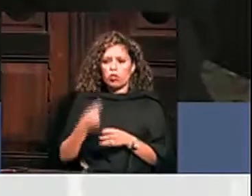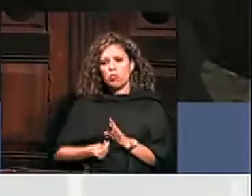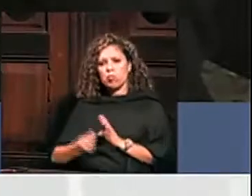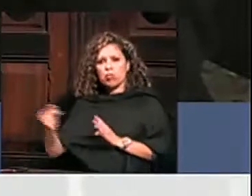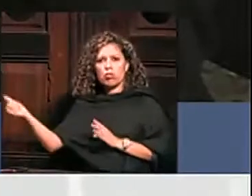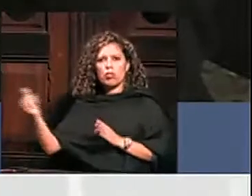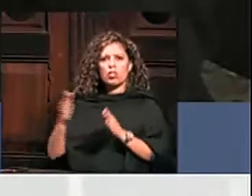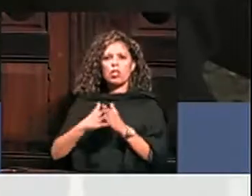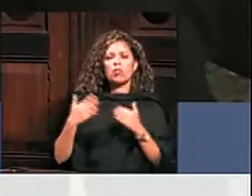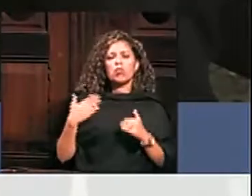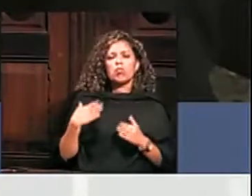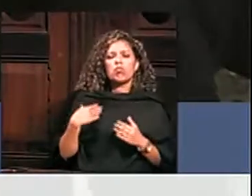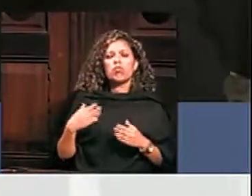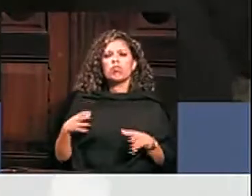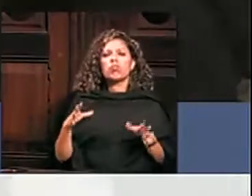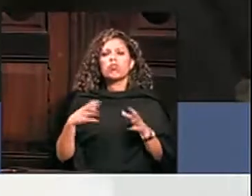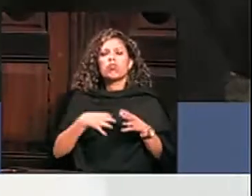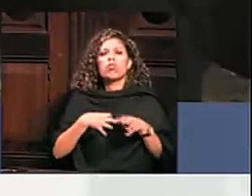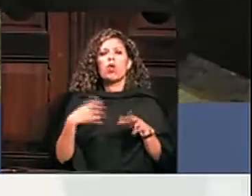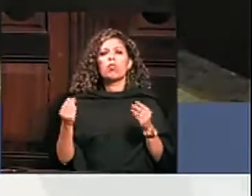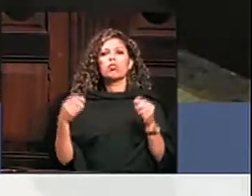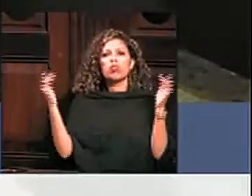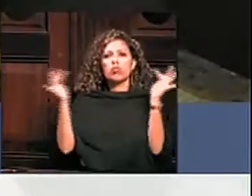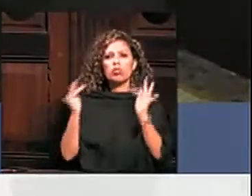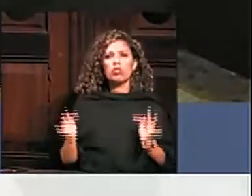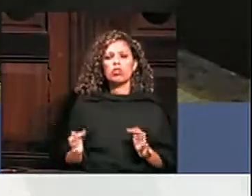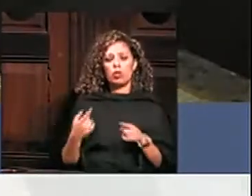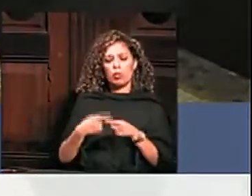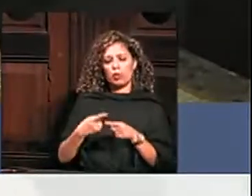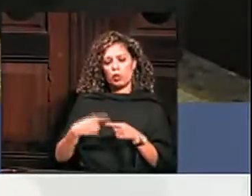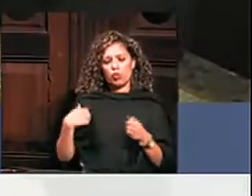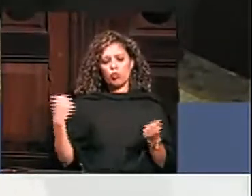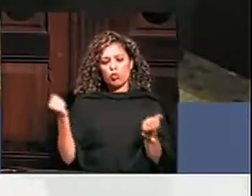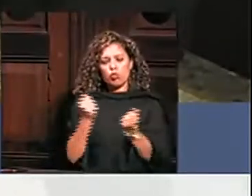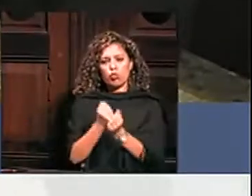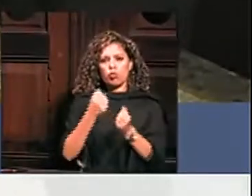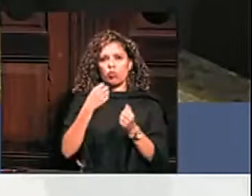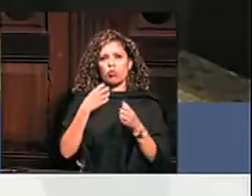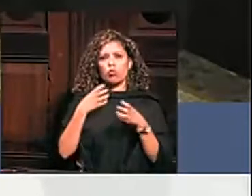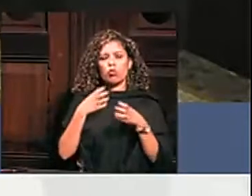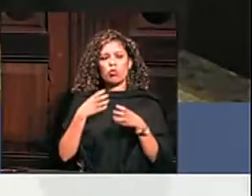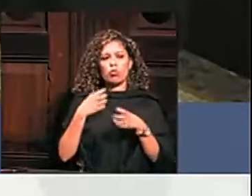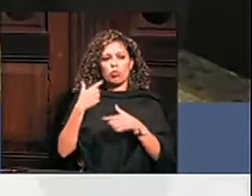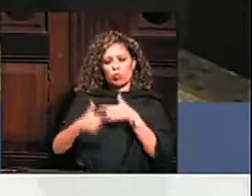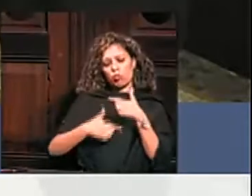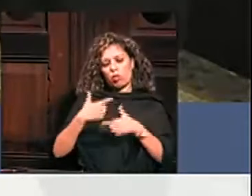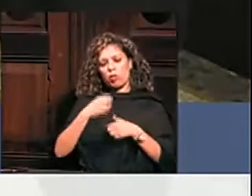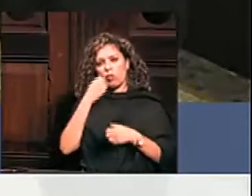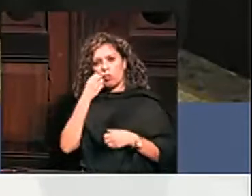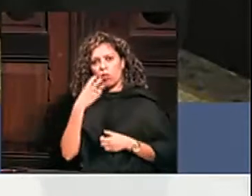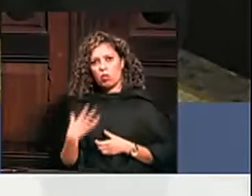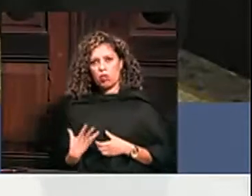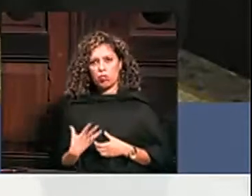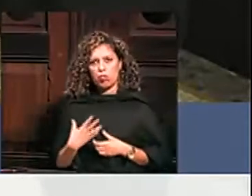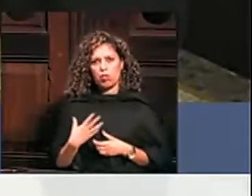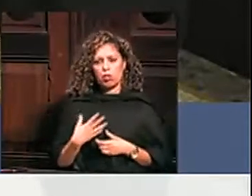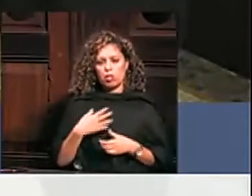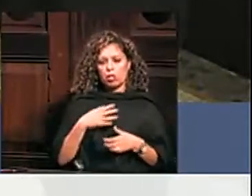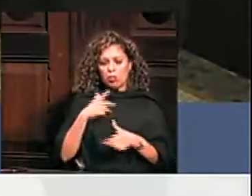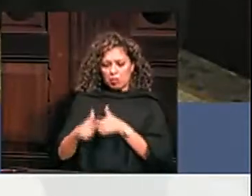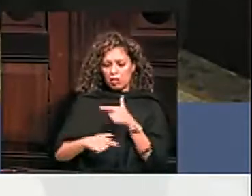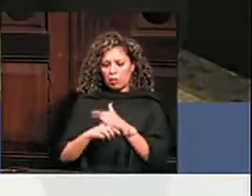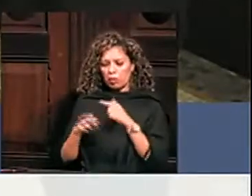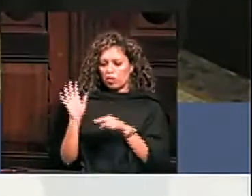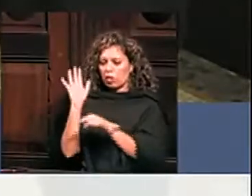feliz de poder ter participado do bom combate, do combate que quer retornar a SEDAI ao seu devido